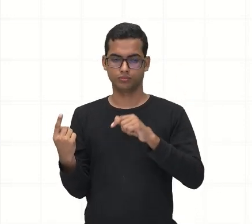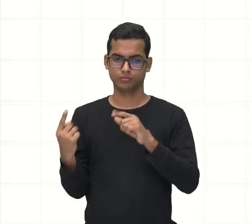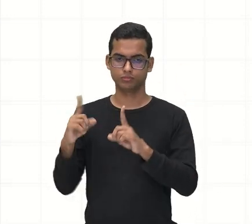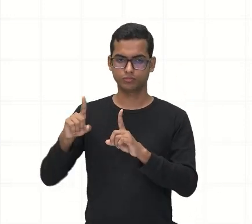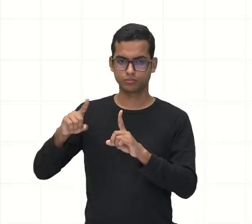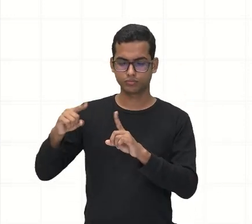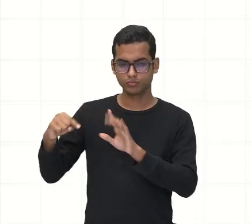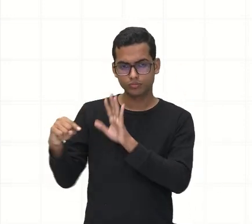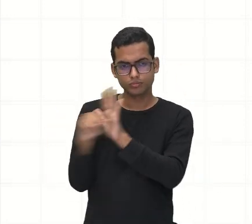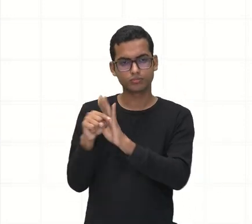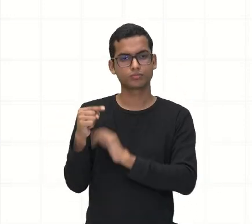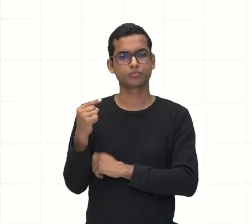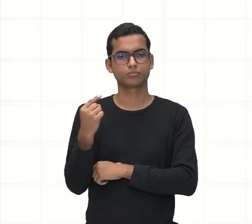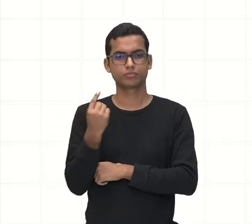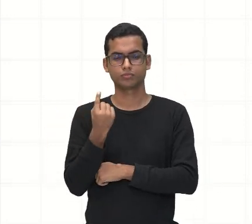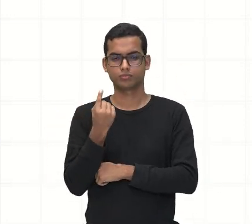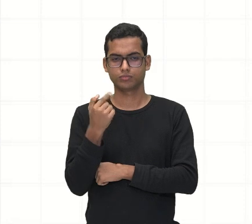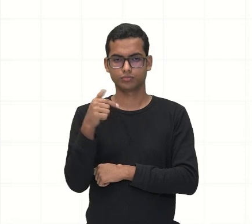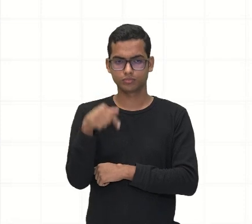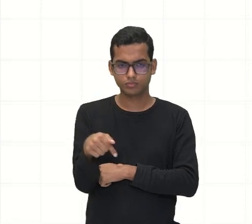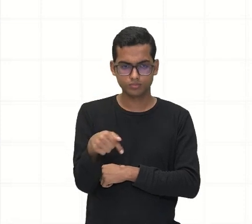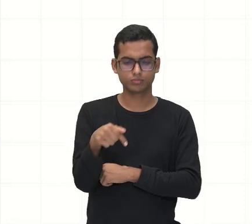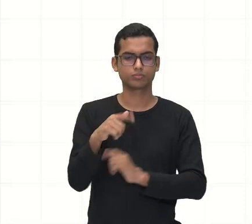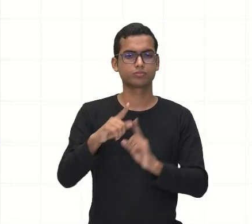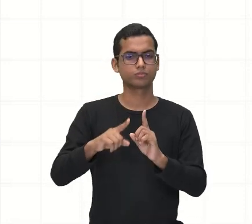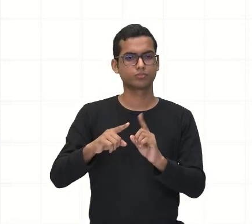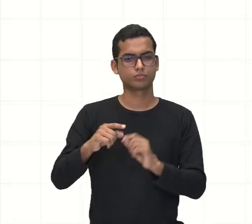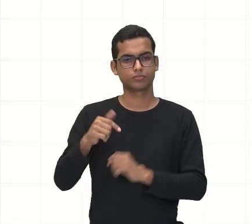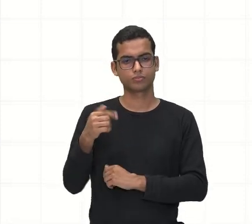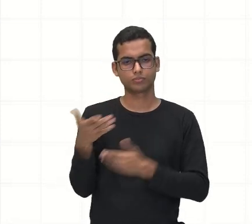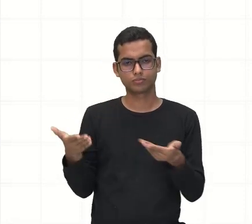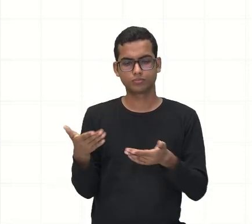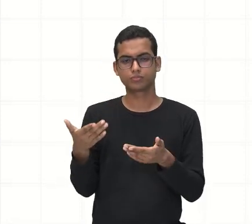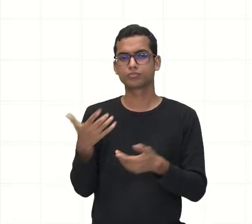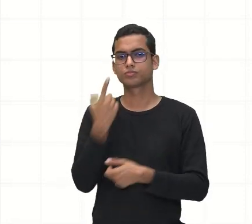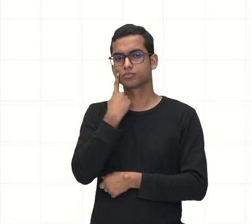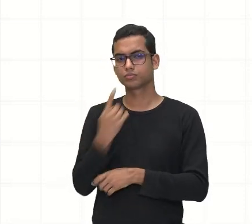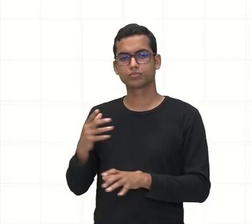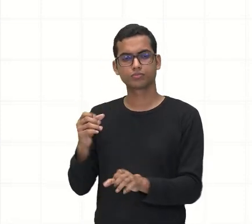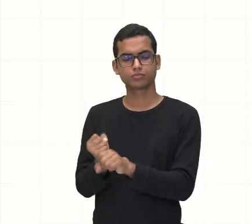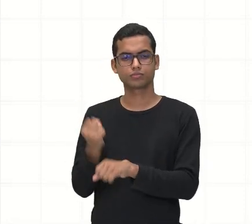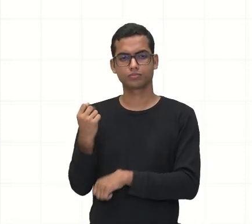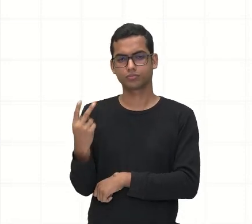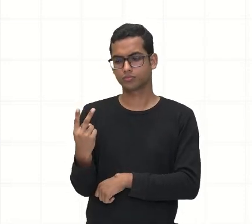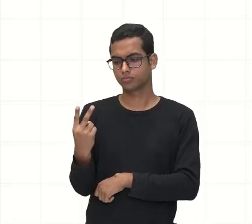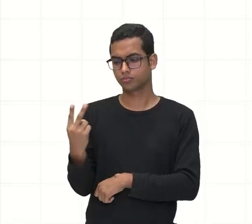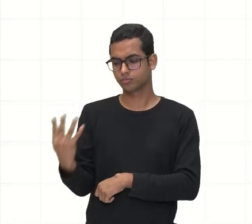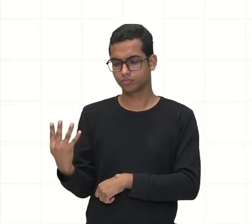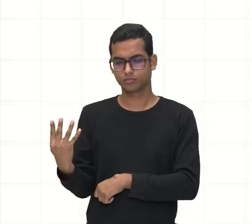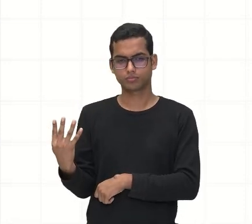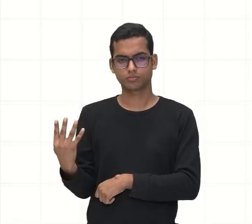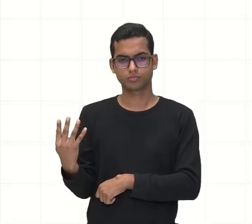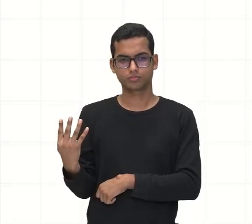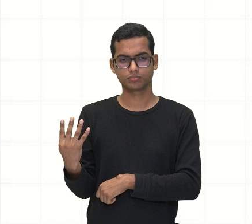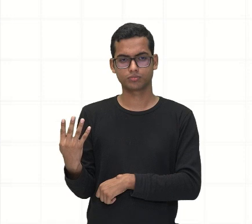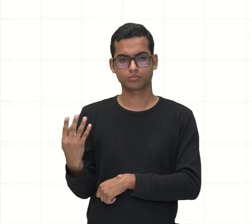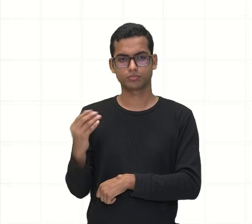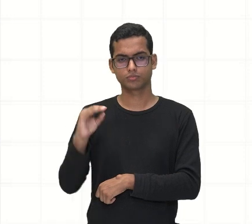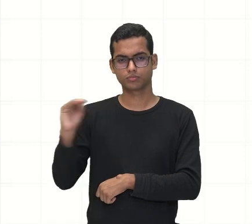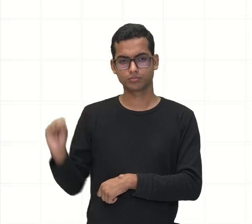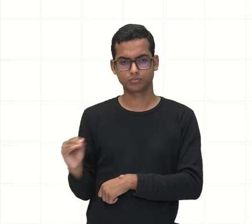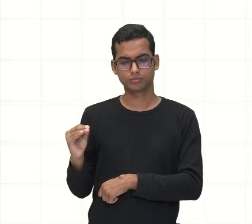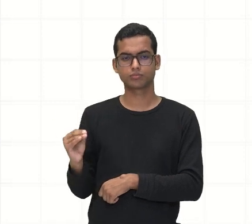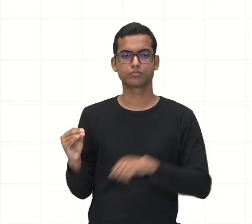Agora a gente vai fazer, ó, 31 menos 7, tá legal? 31 menos 7 é igual a 24, ó. E repetir o